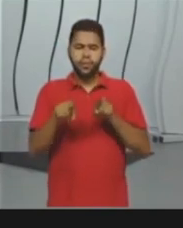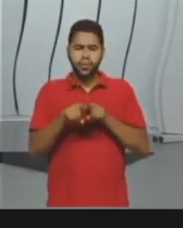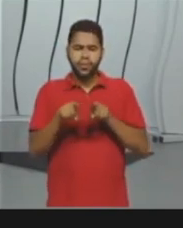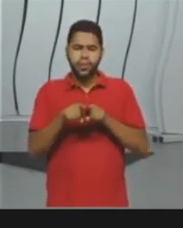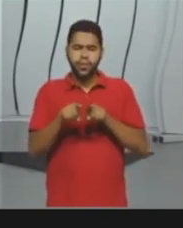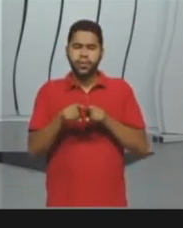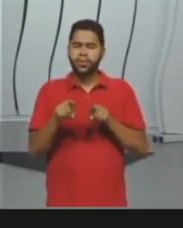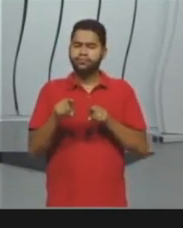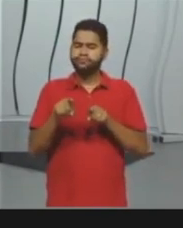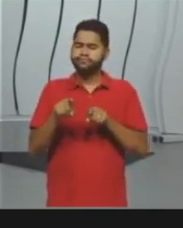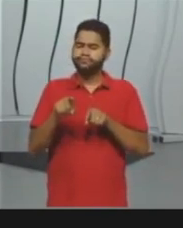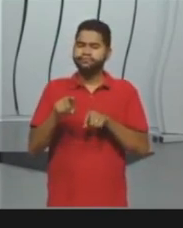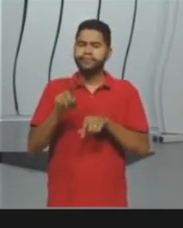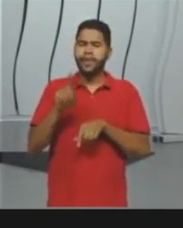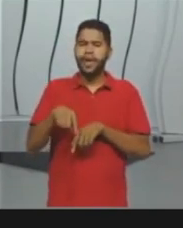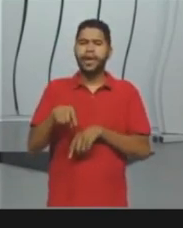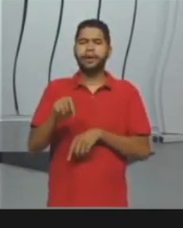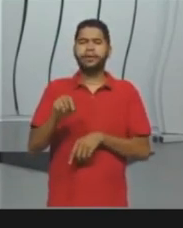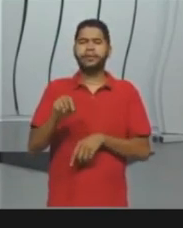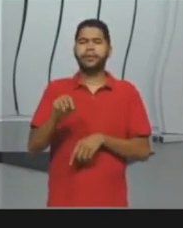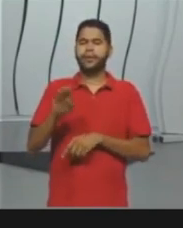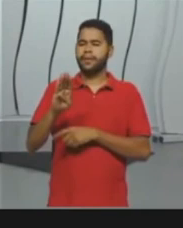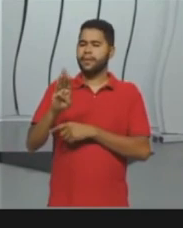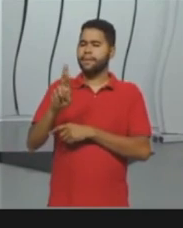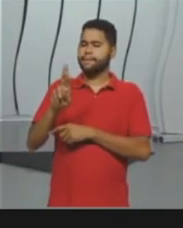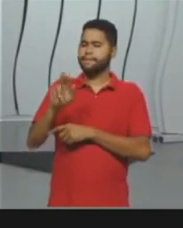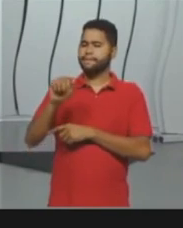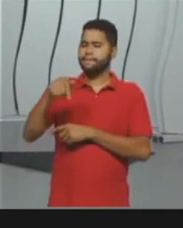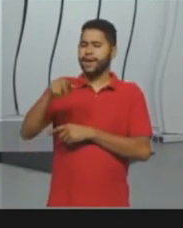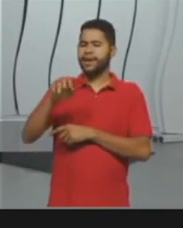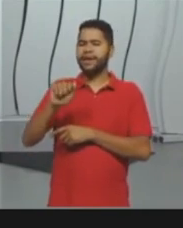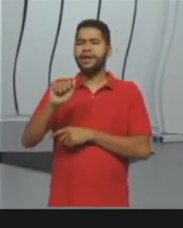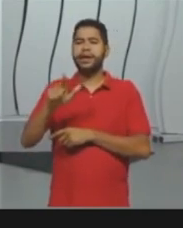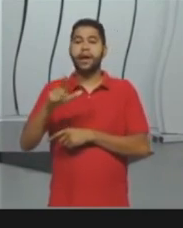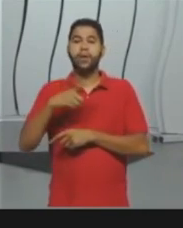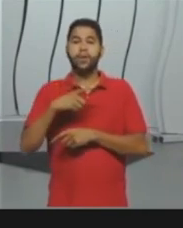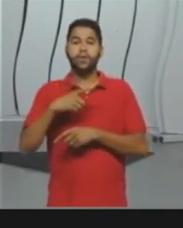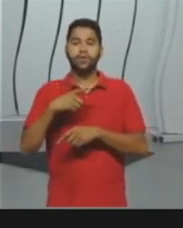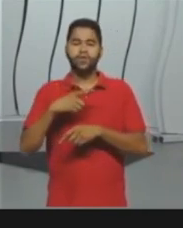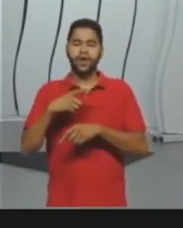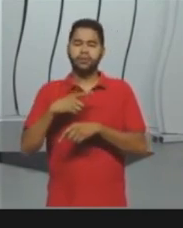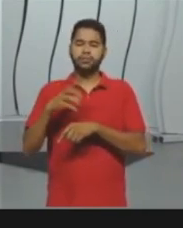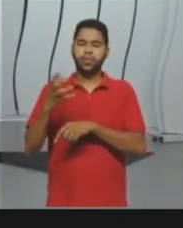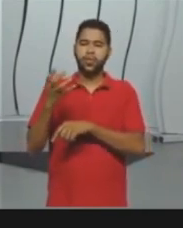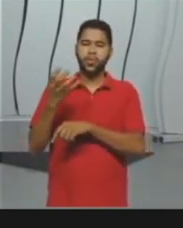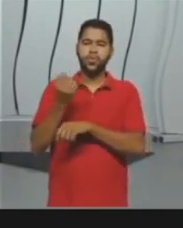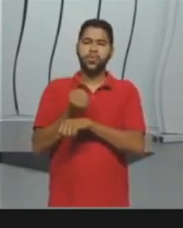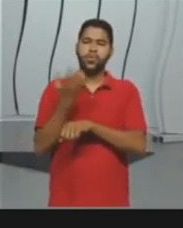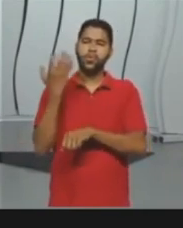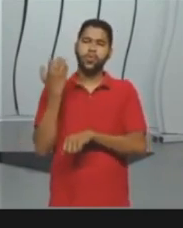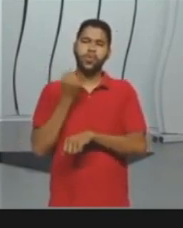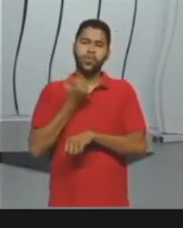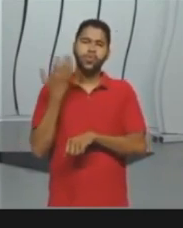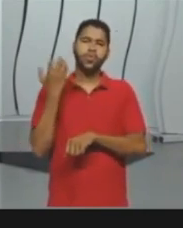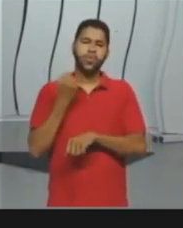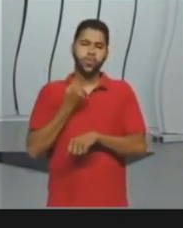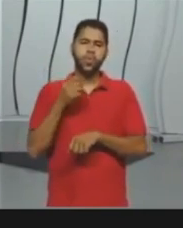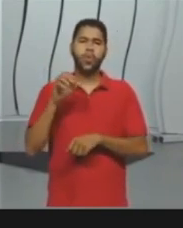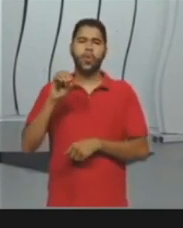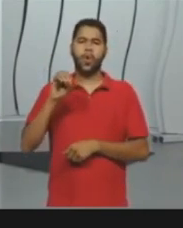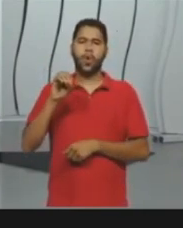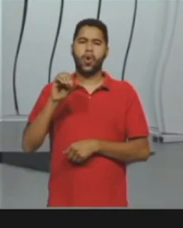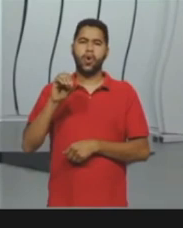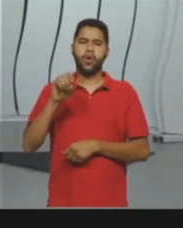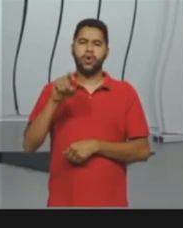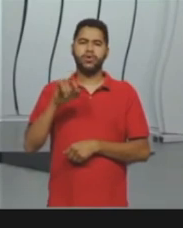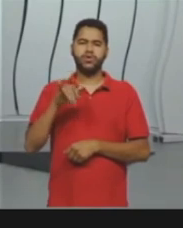pequenos canozinhos, né, pequenas vias por onde o ar vai entrar e é ali que vai receber oxigênio e jogar para